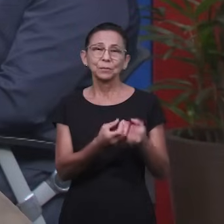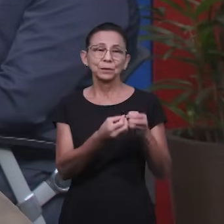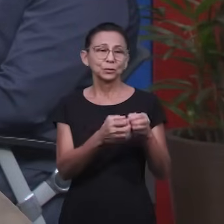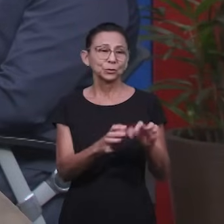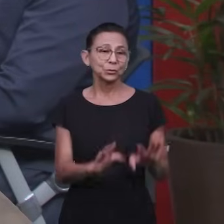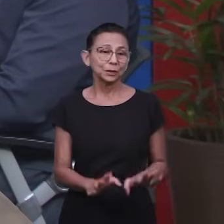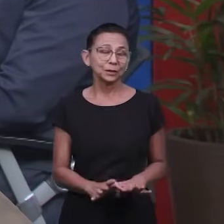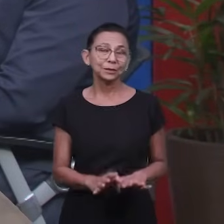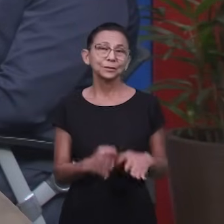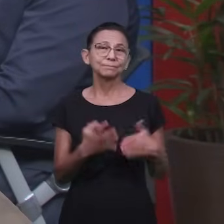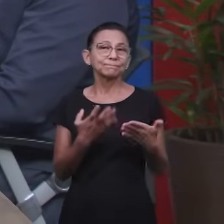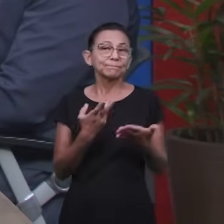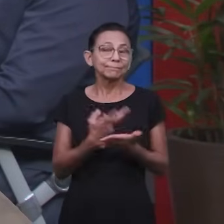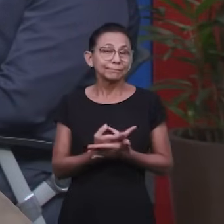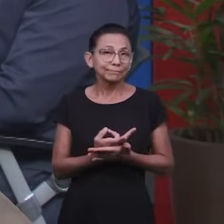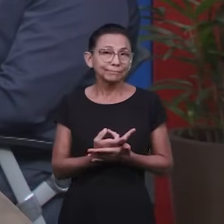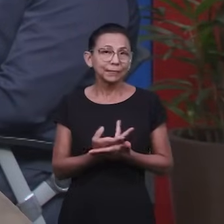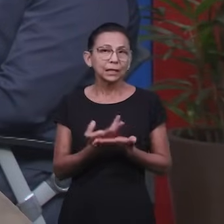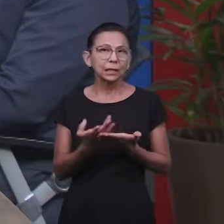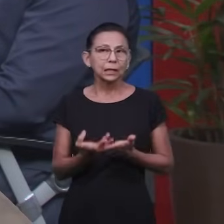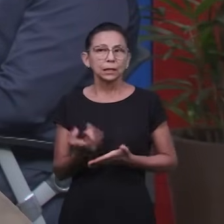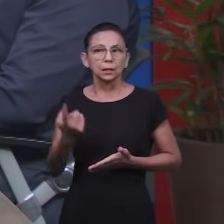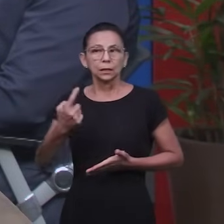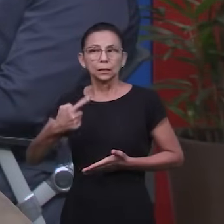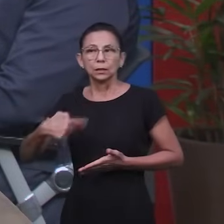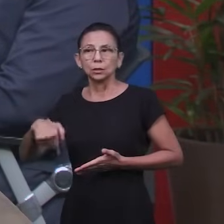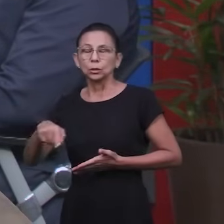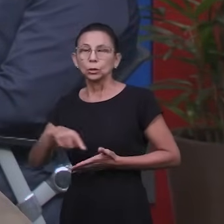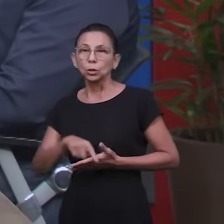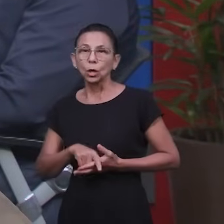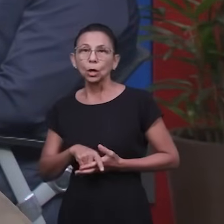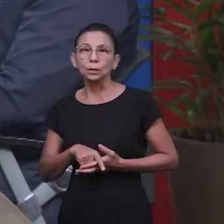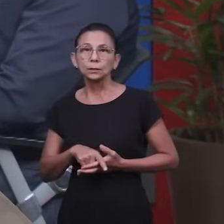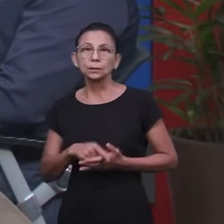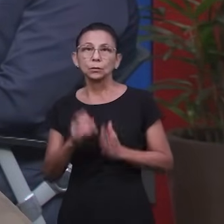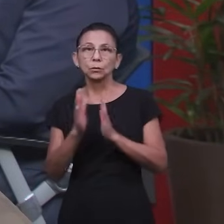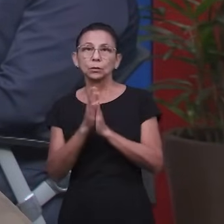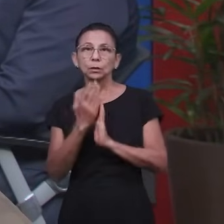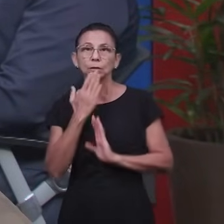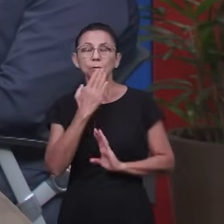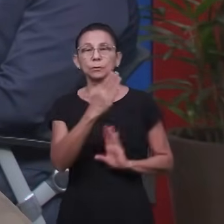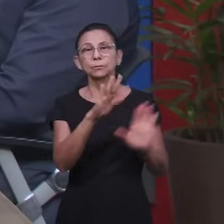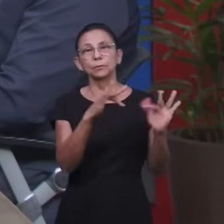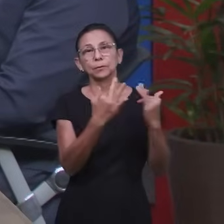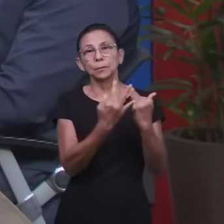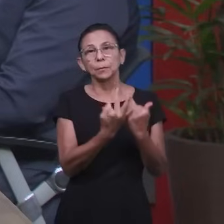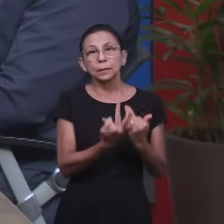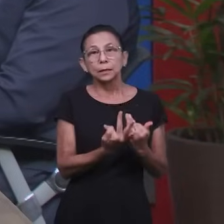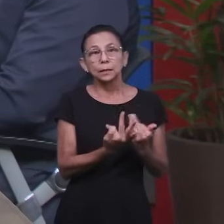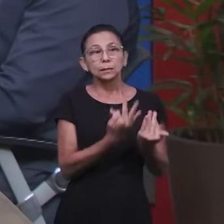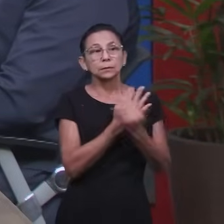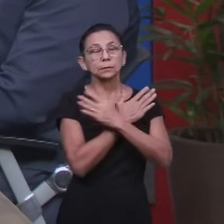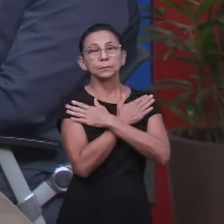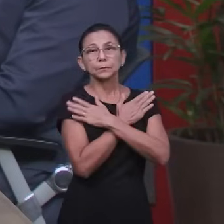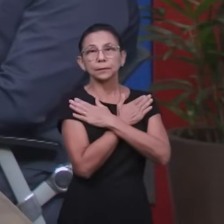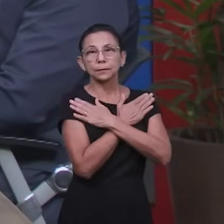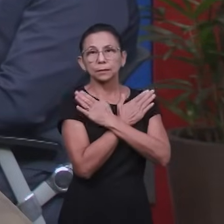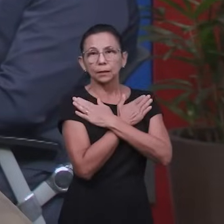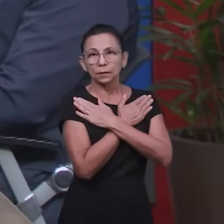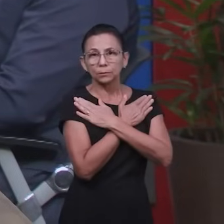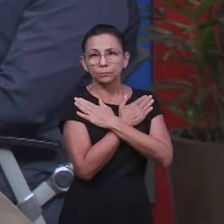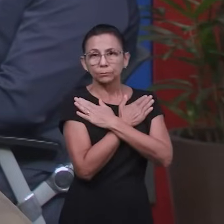trabalho, difícil de trabalho, né? E tentando ali manter ali